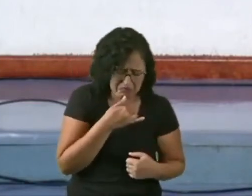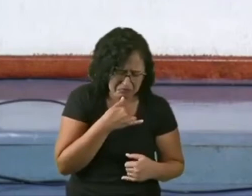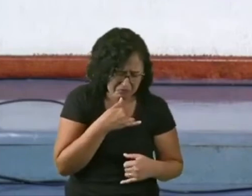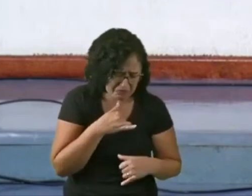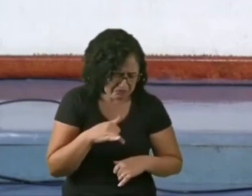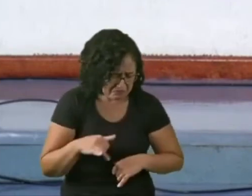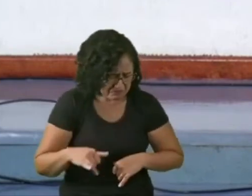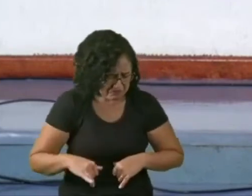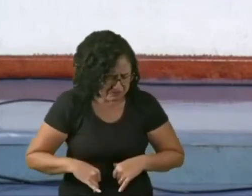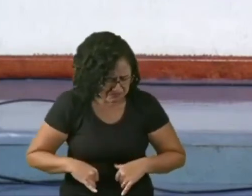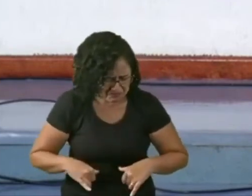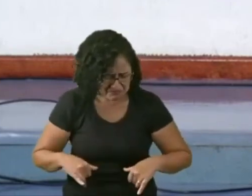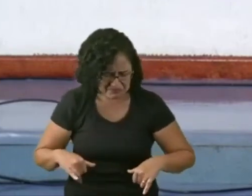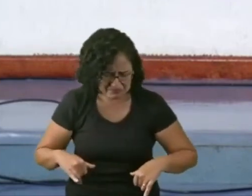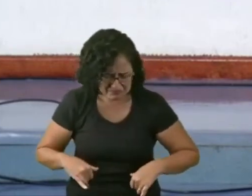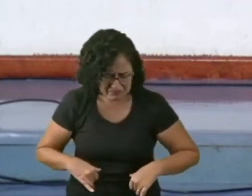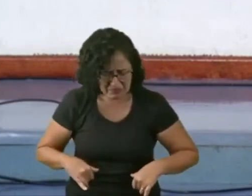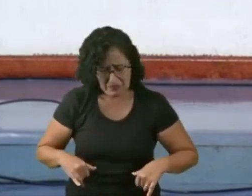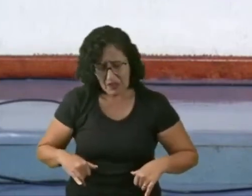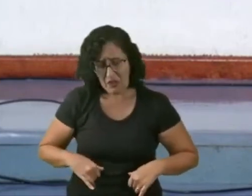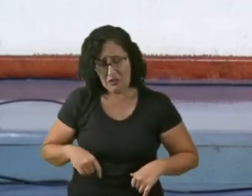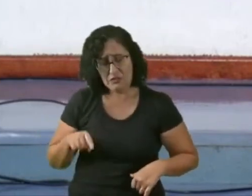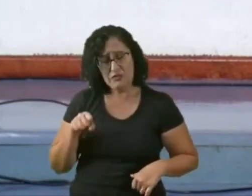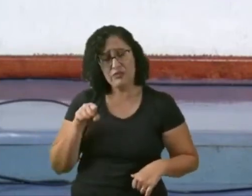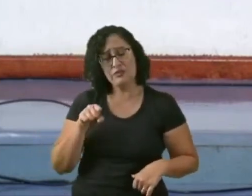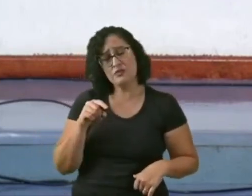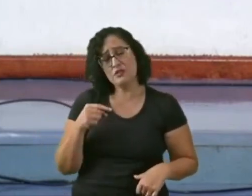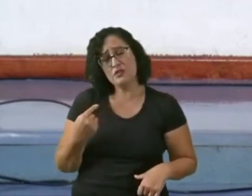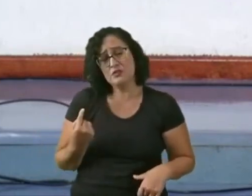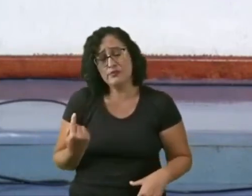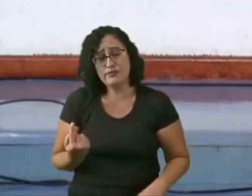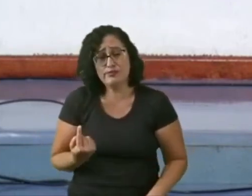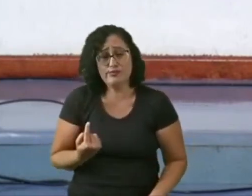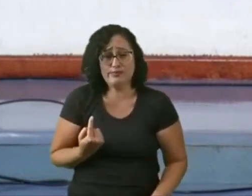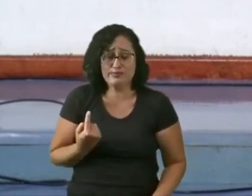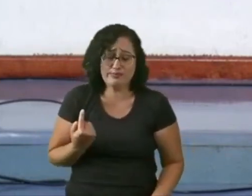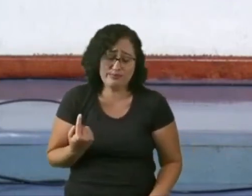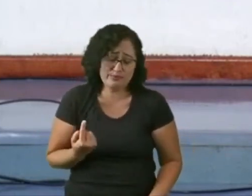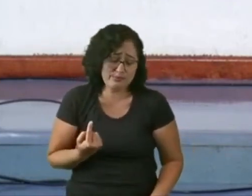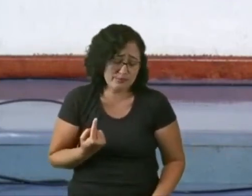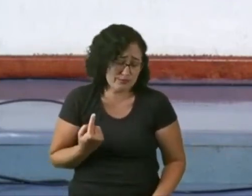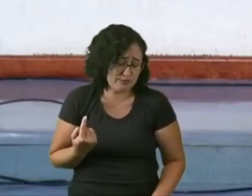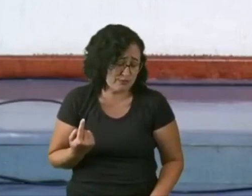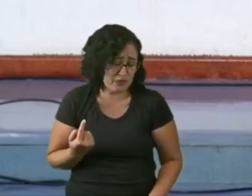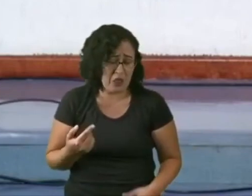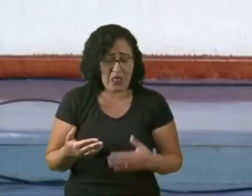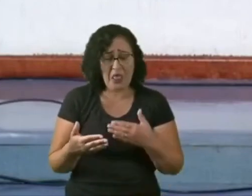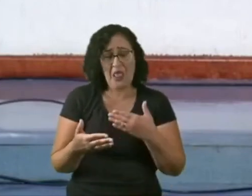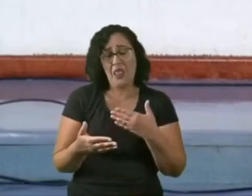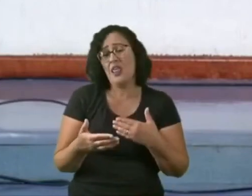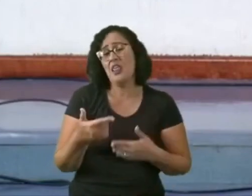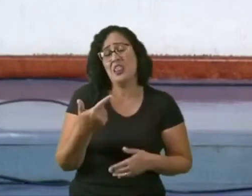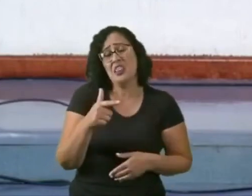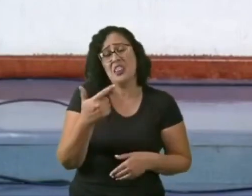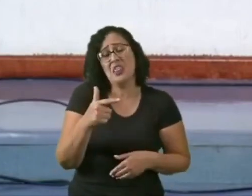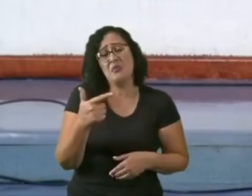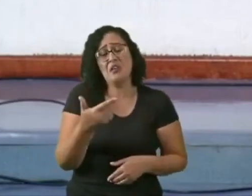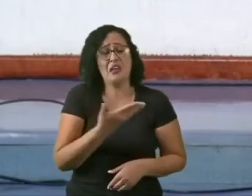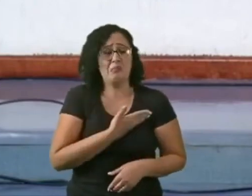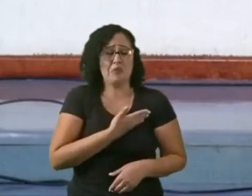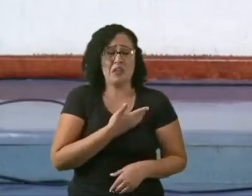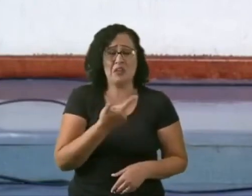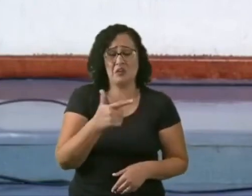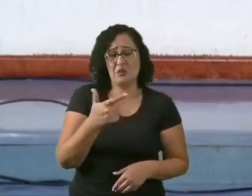ninguém. Seu melhor amigo, sua melhor amiga, seu líder, seu pastor. Mas saiba